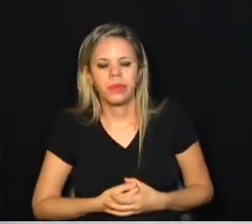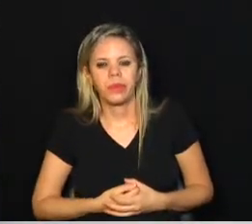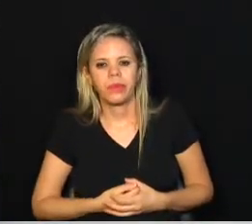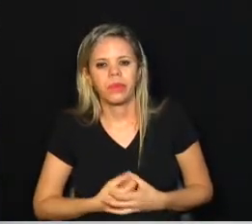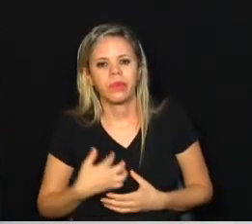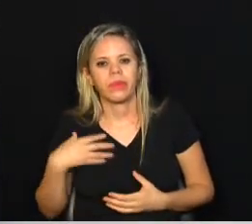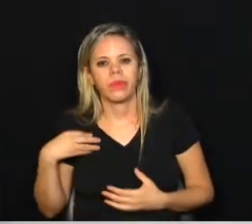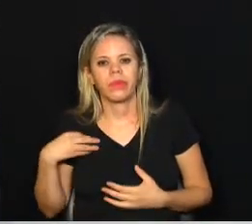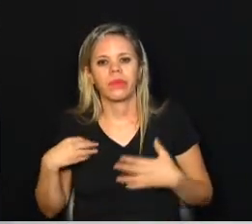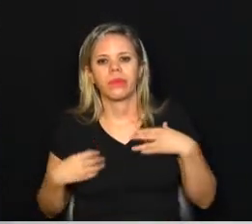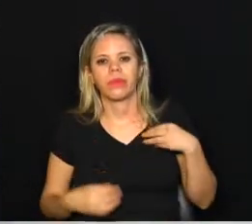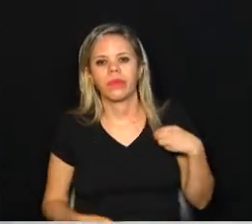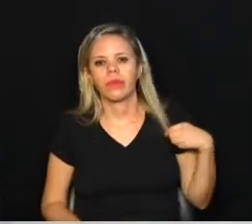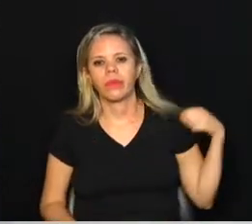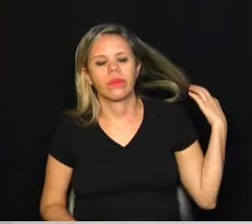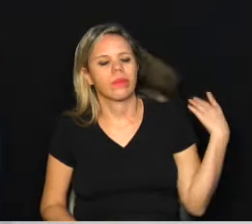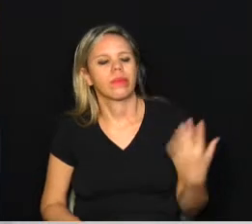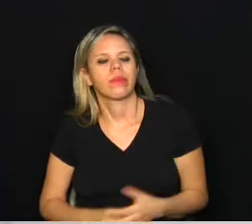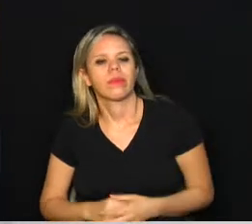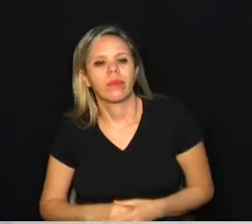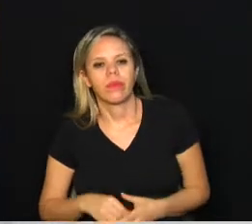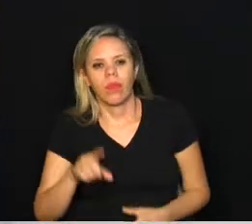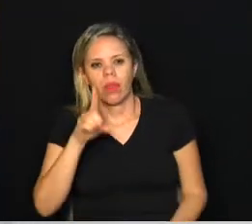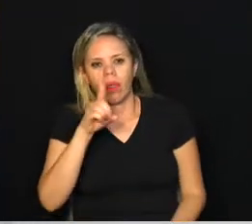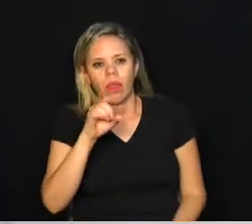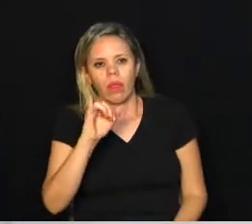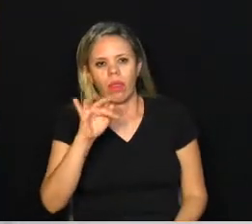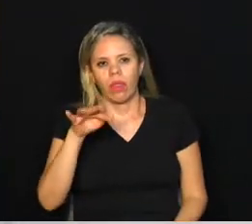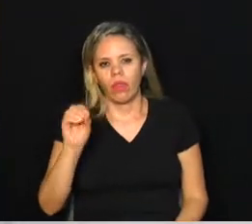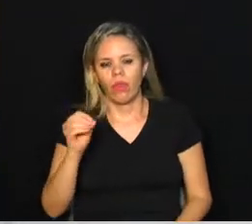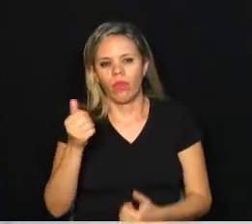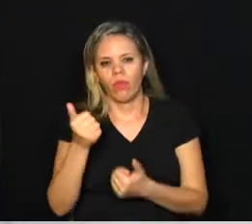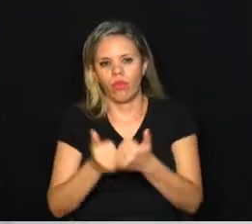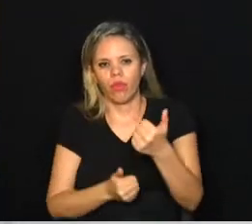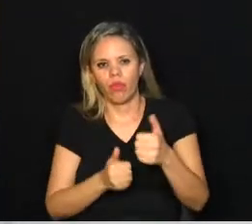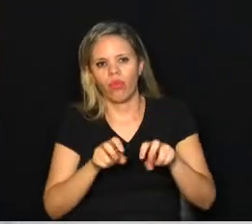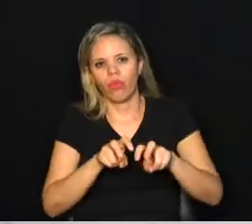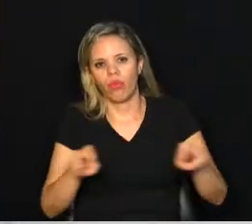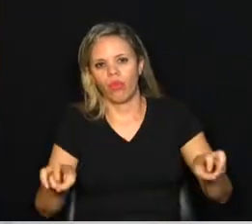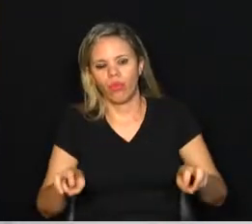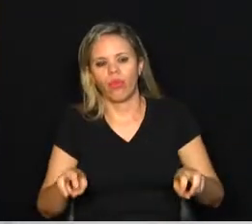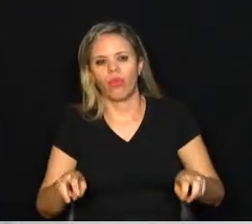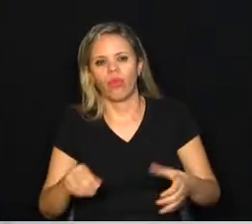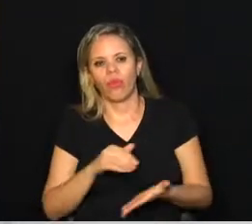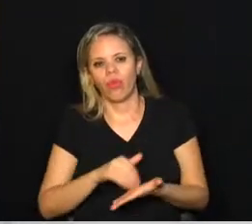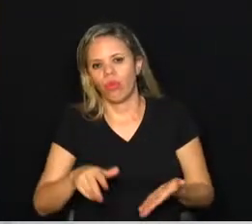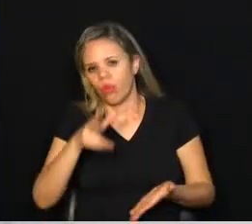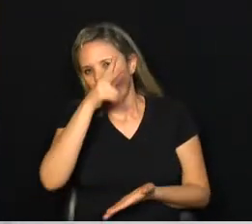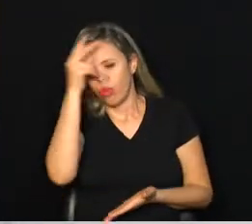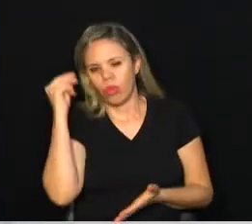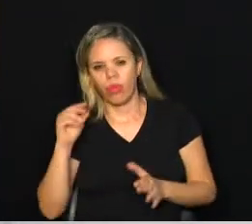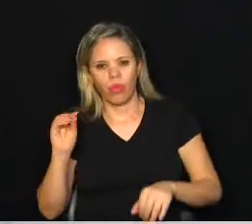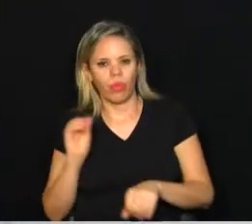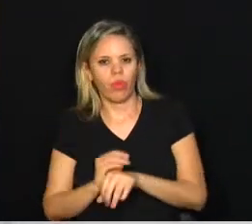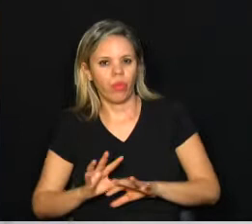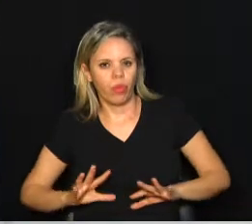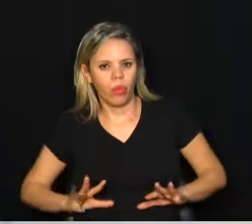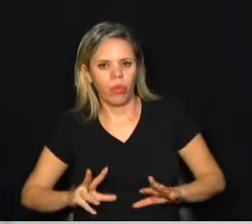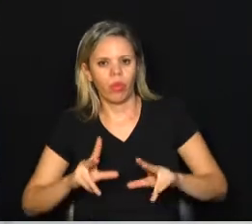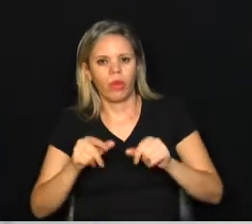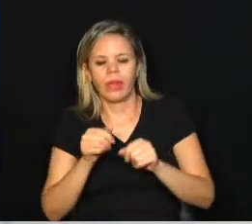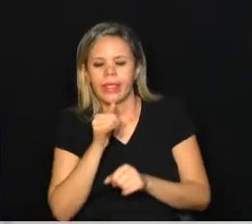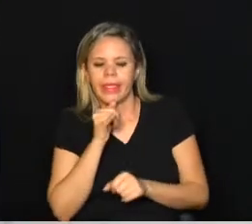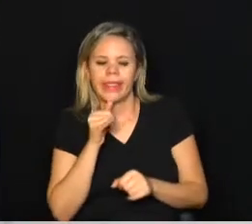o DEINFO aqui, que é uma diretoria ligada ao gabinete do prefeito, que cuida de todas as relações